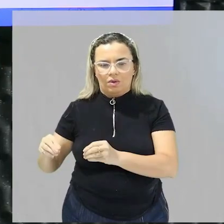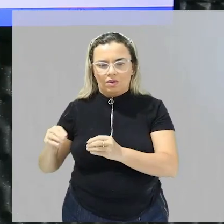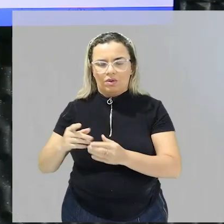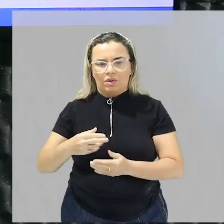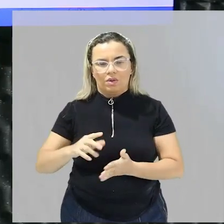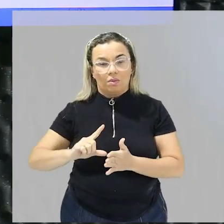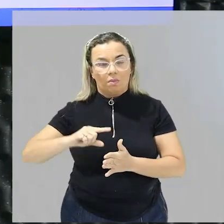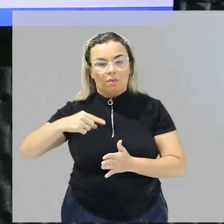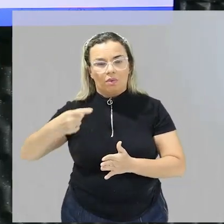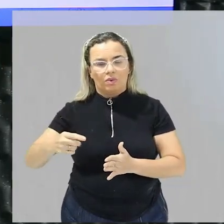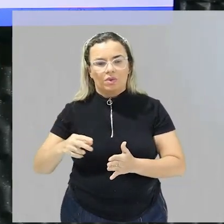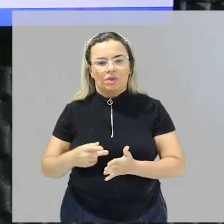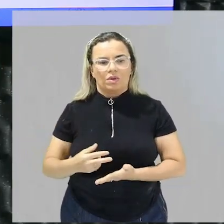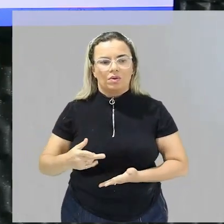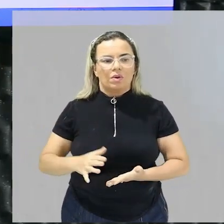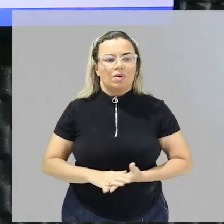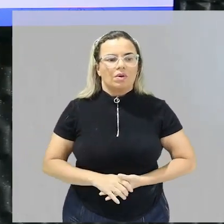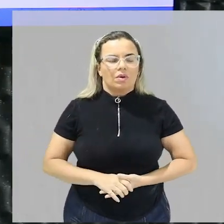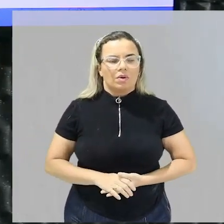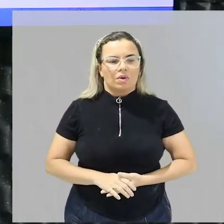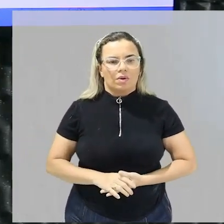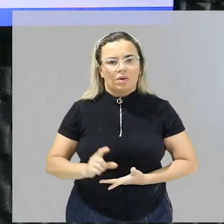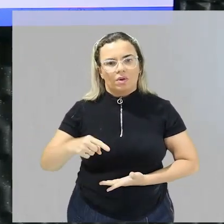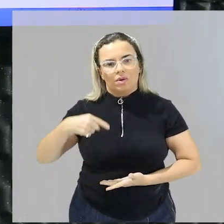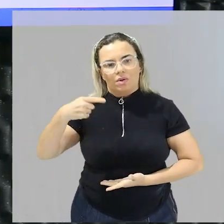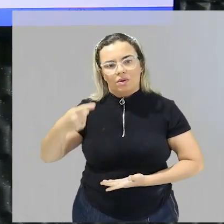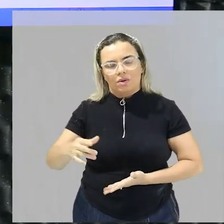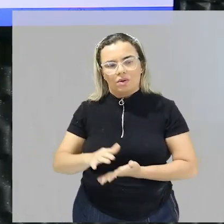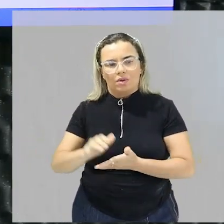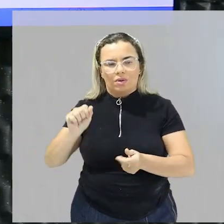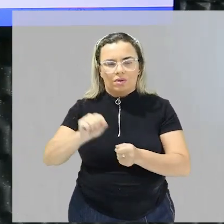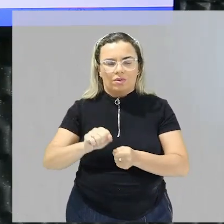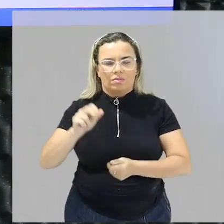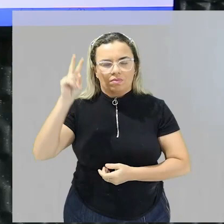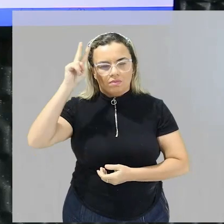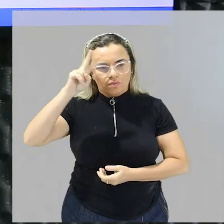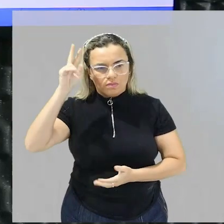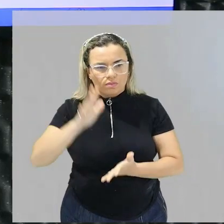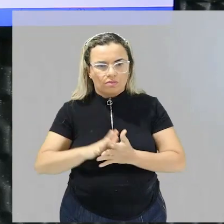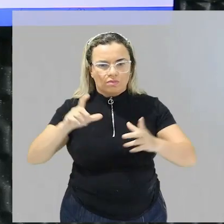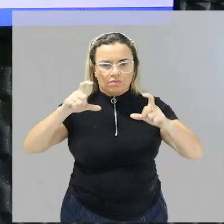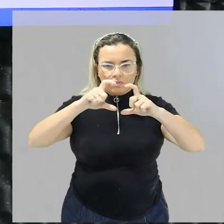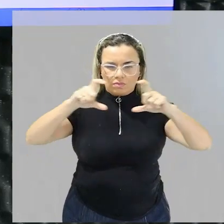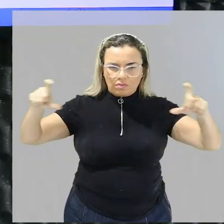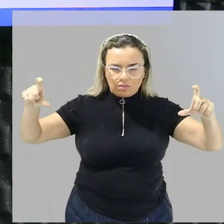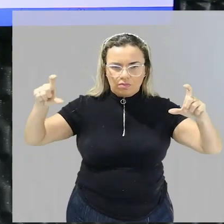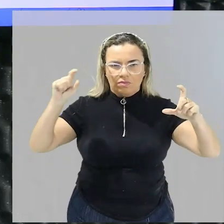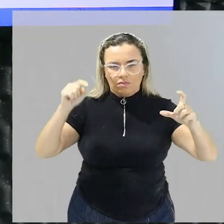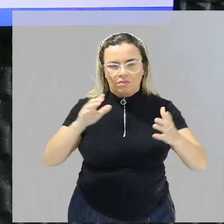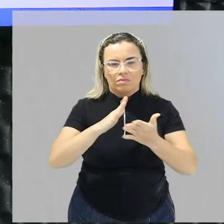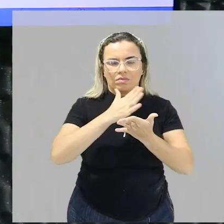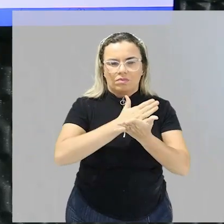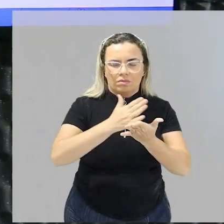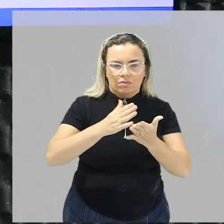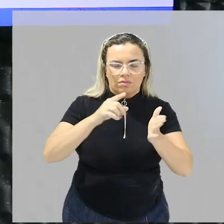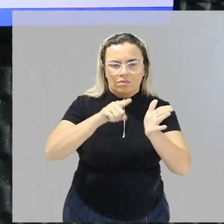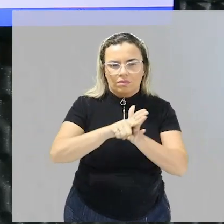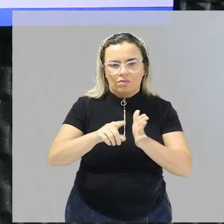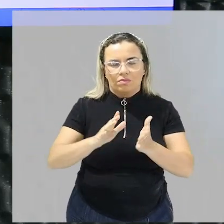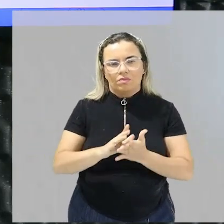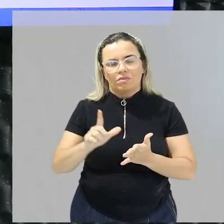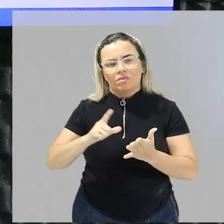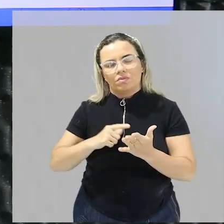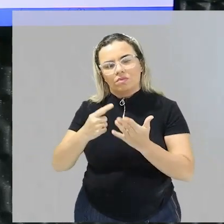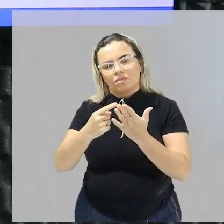igualdade. Depois que eu fiz isso, o que eu vou fazer agora? Lembra que ele deu uma formulazinha lá para nós e tem uma